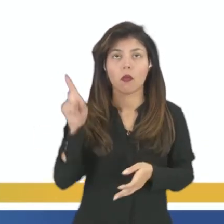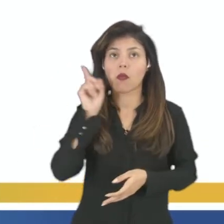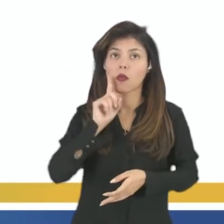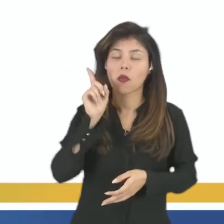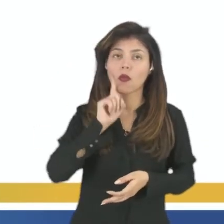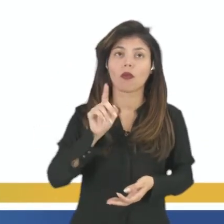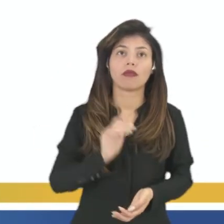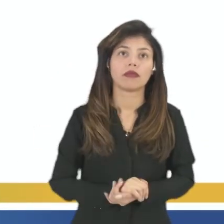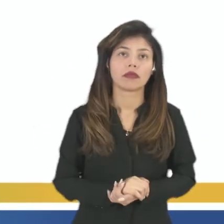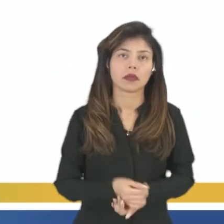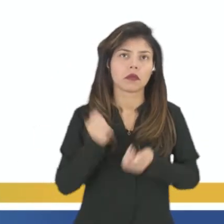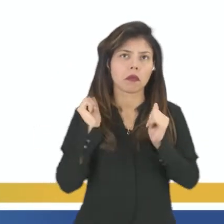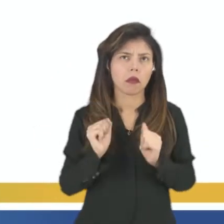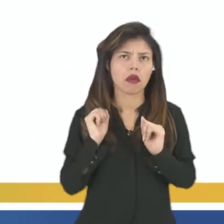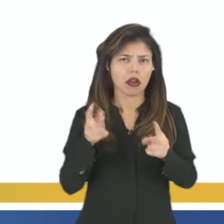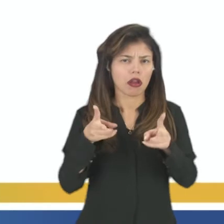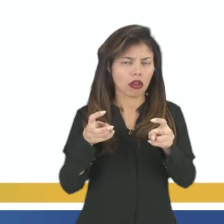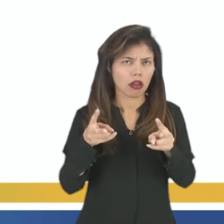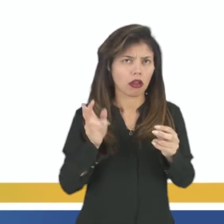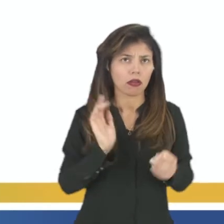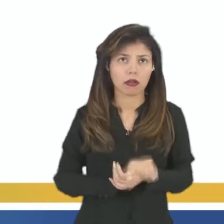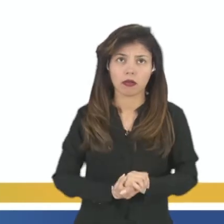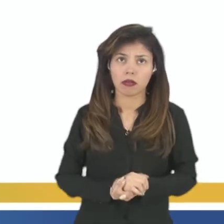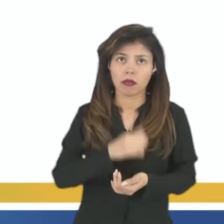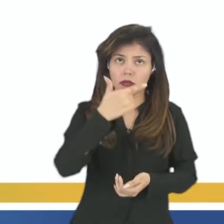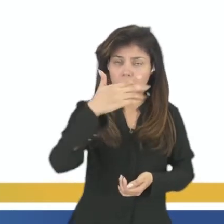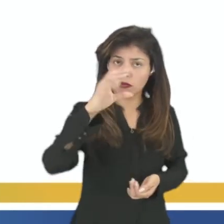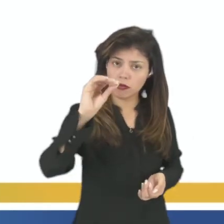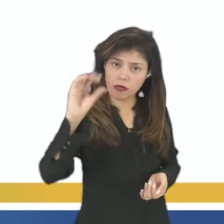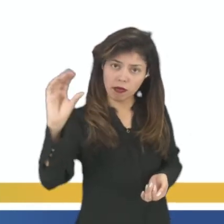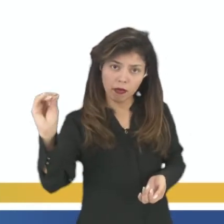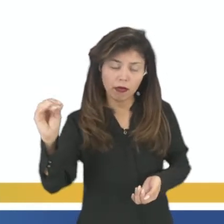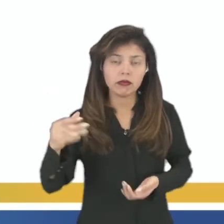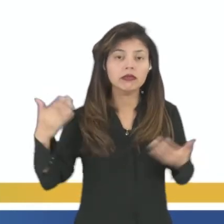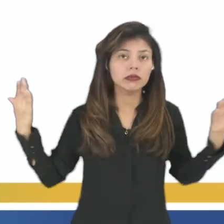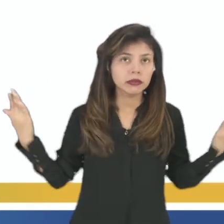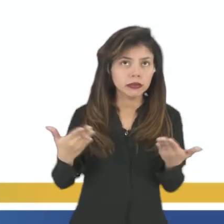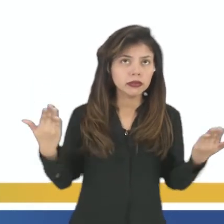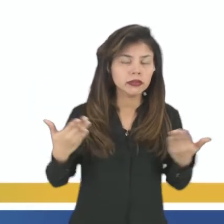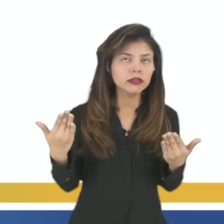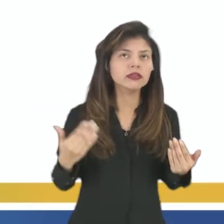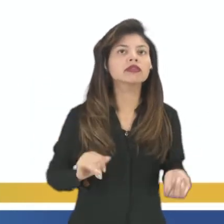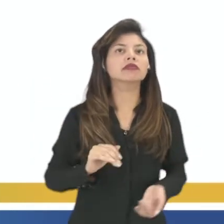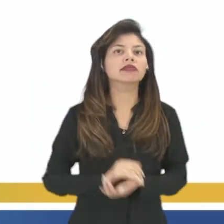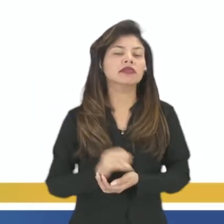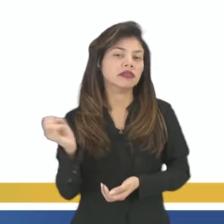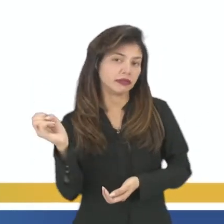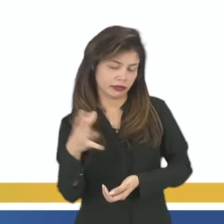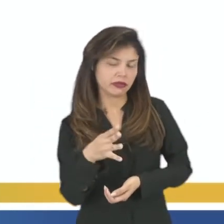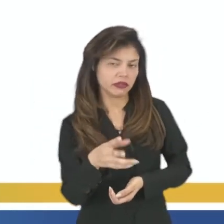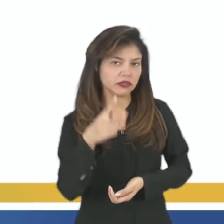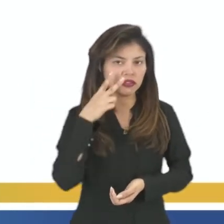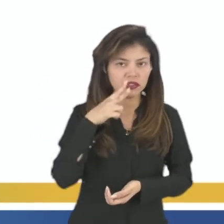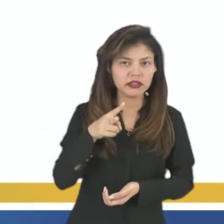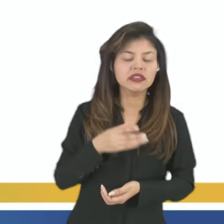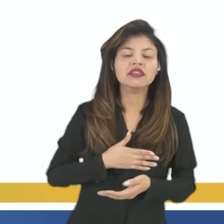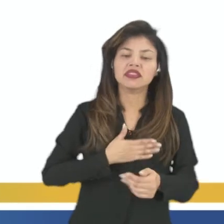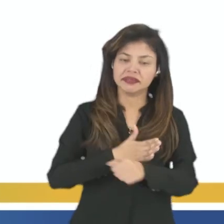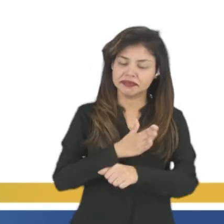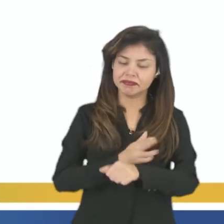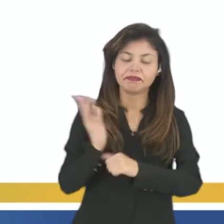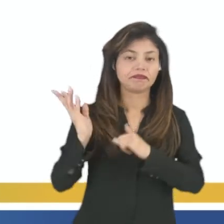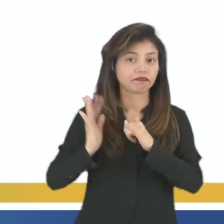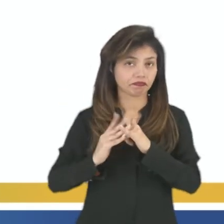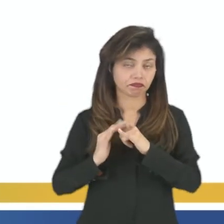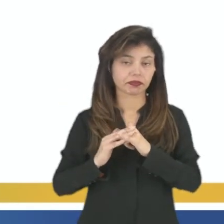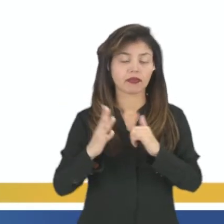Unidos. Podemos perceber que esse gráfico aí é um gráfico de 2000, mas o gráfico hoje atualizado, né, se você puder acessar no